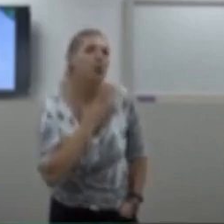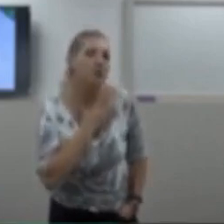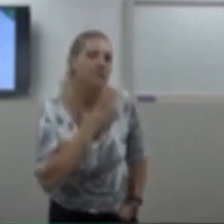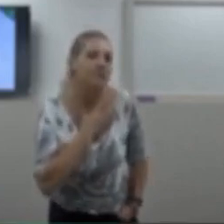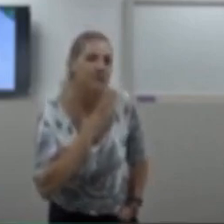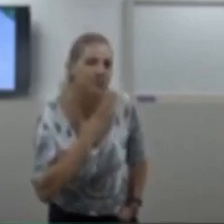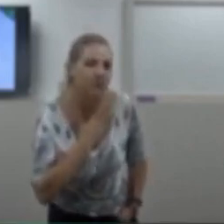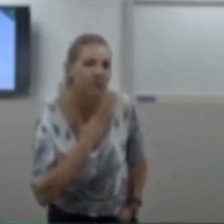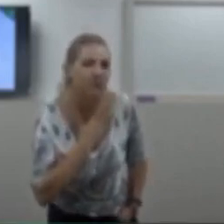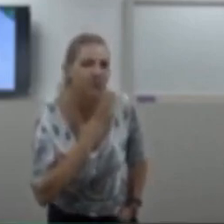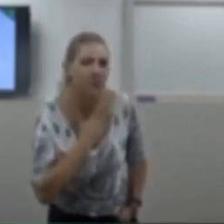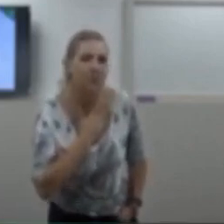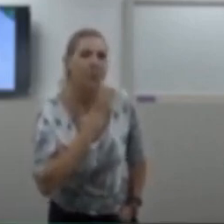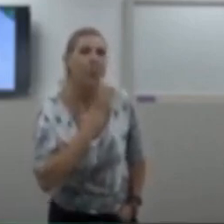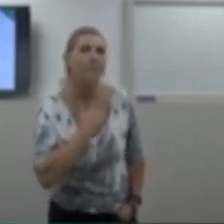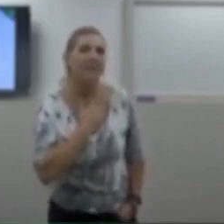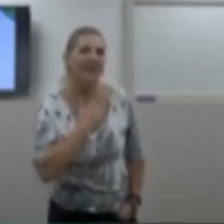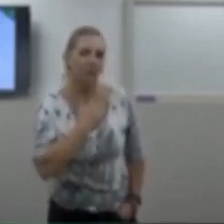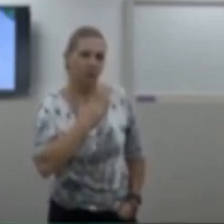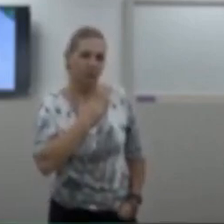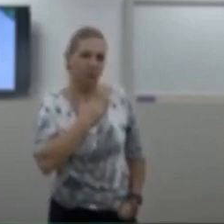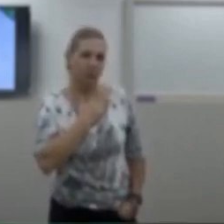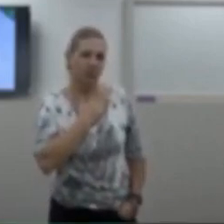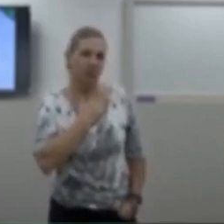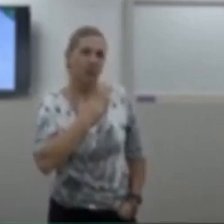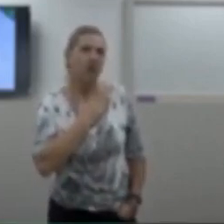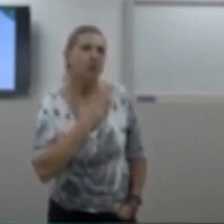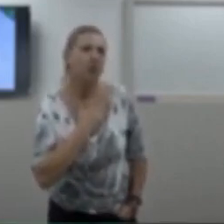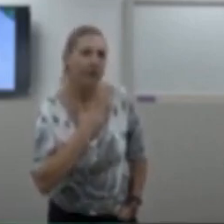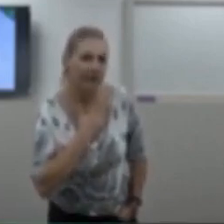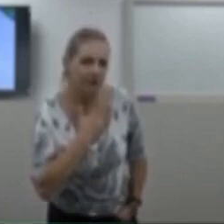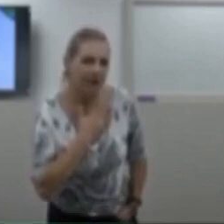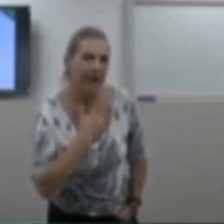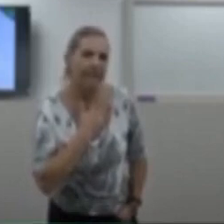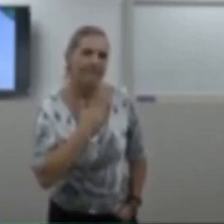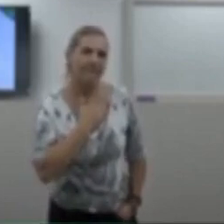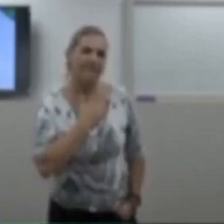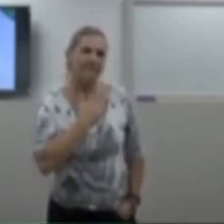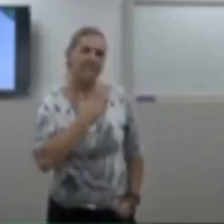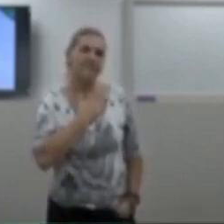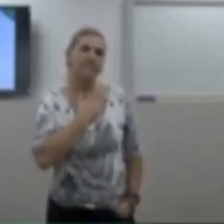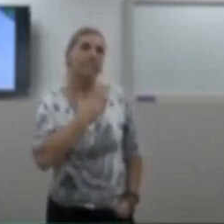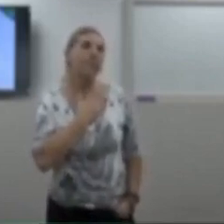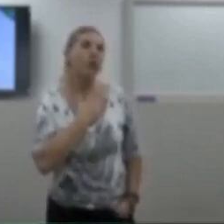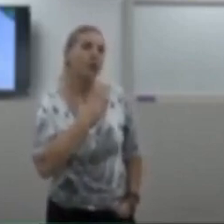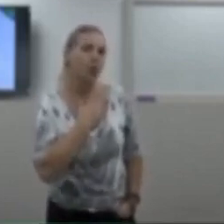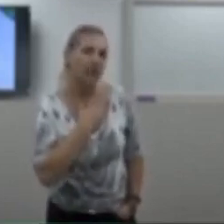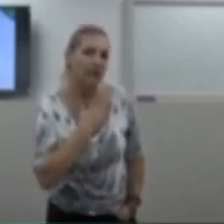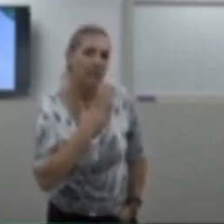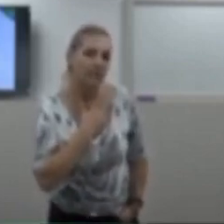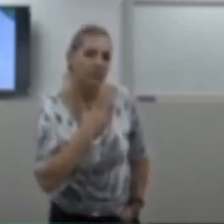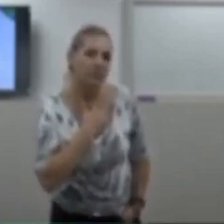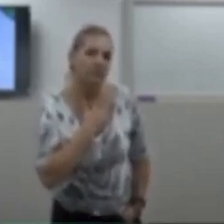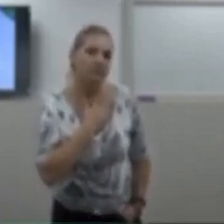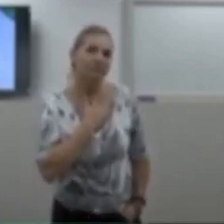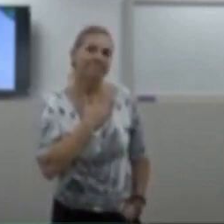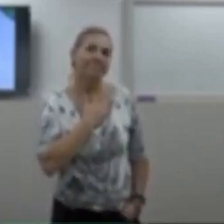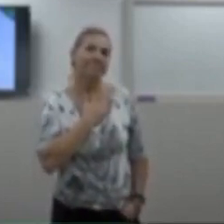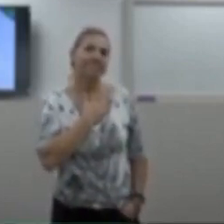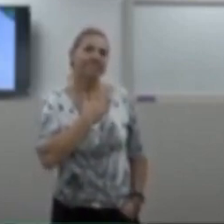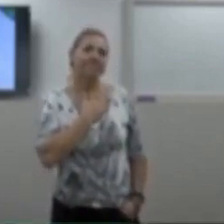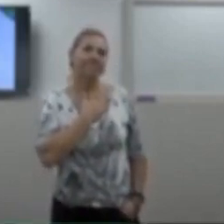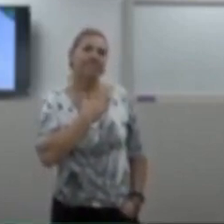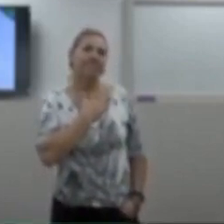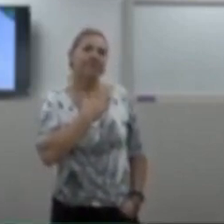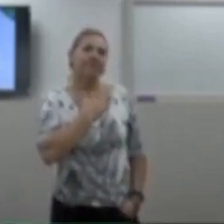7 bilhões de pessoas no mundo comendo, tomando água, poluindo.